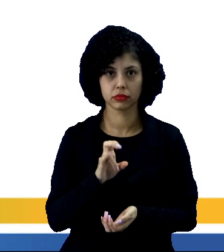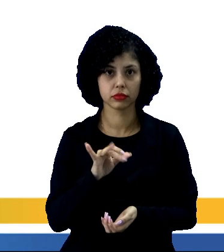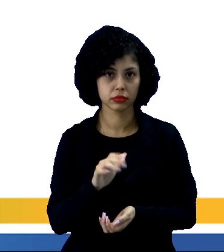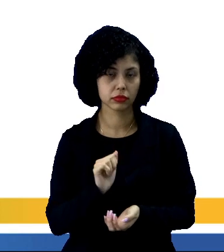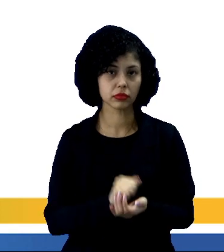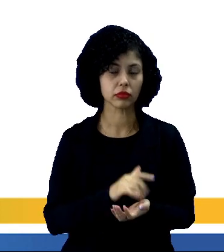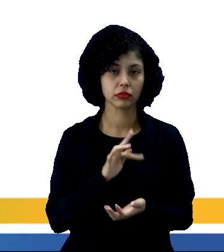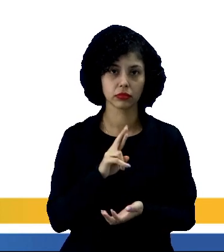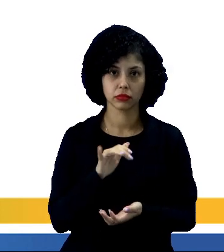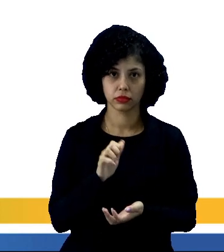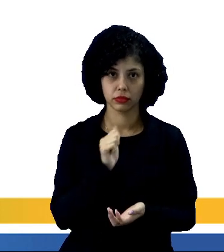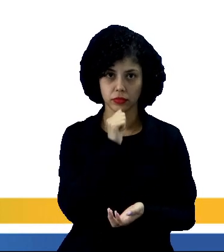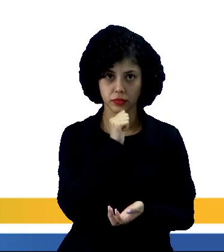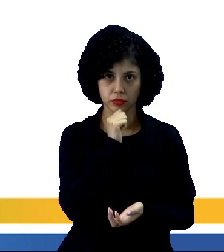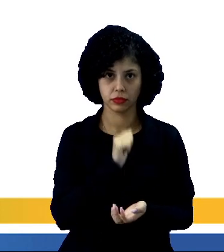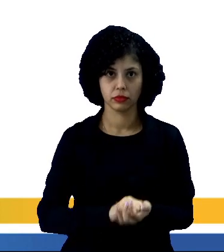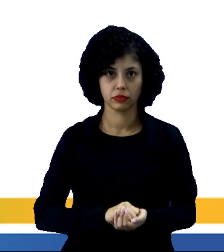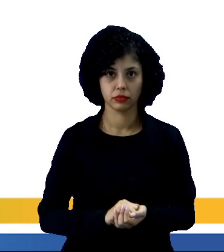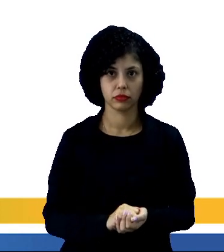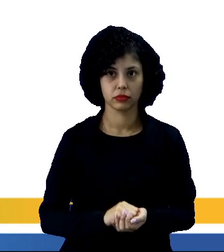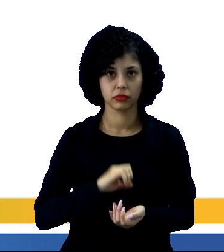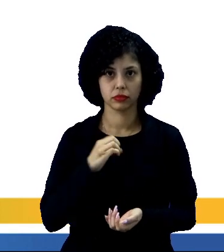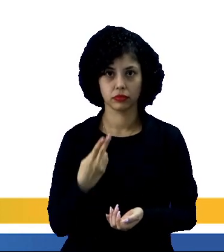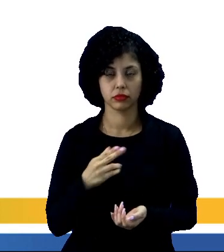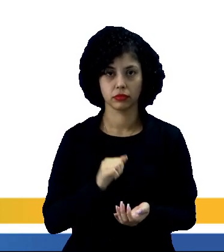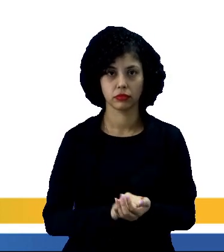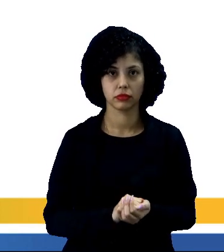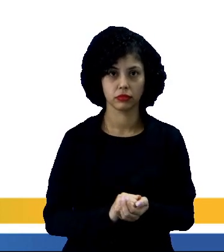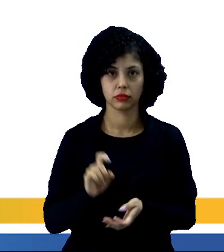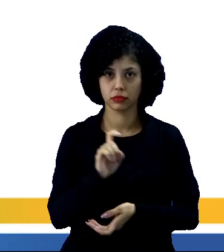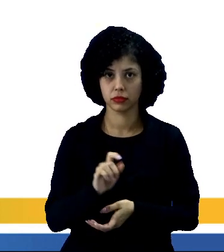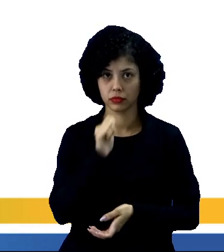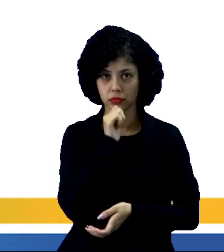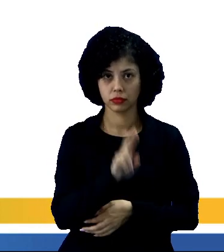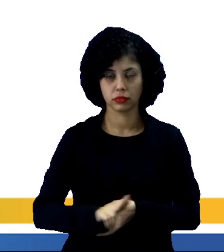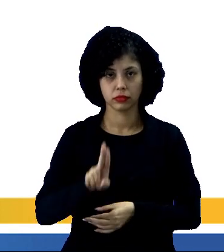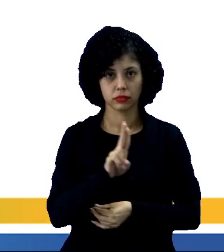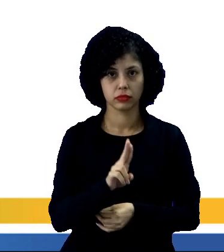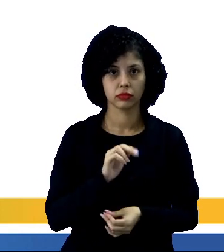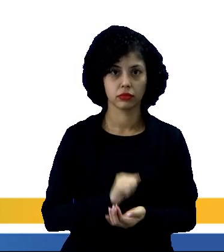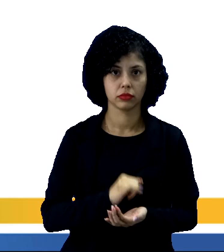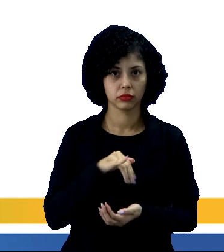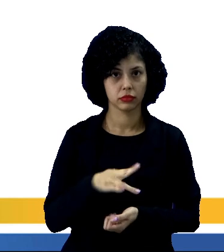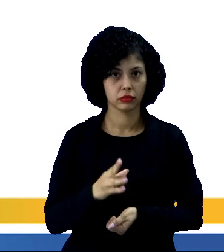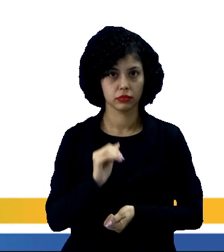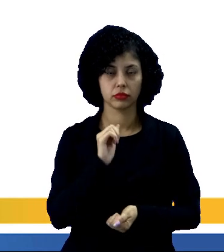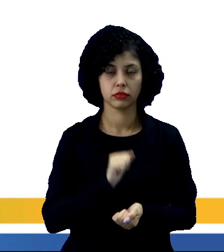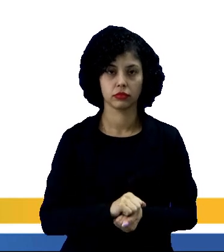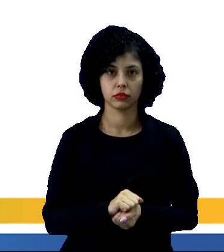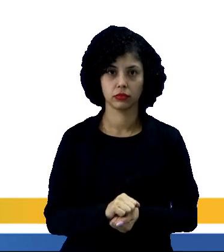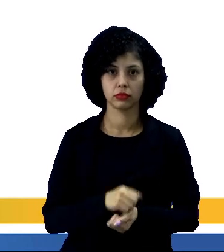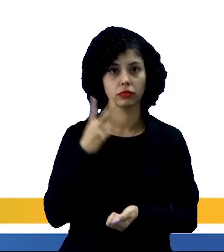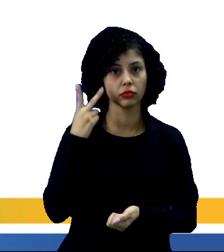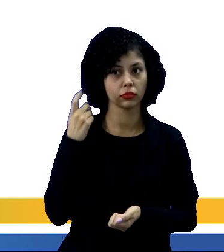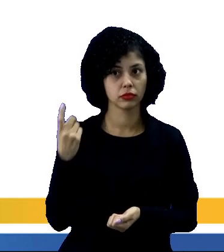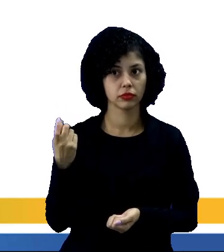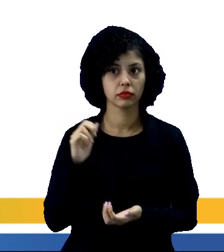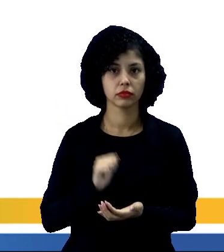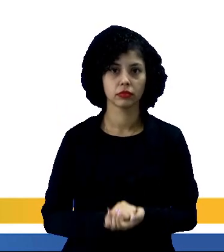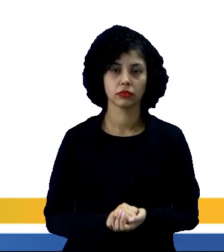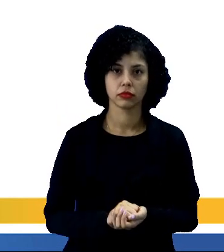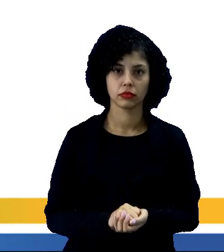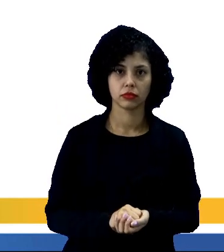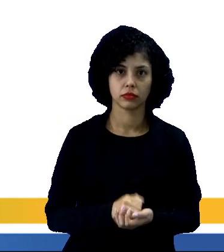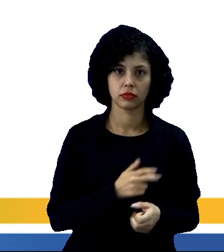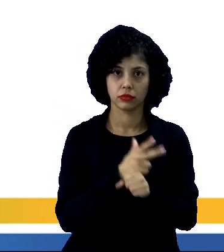Esse é o captador. Ou um sintetizador sem recorrer à utilização de meios acústicos para sua captação, tá?